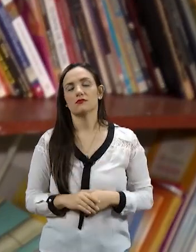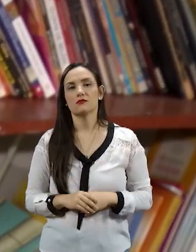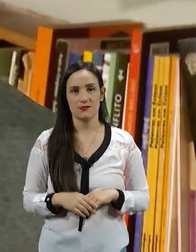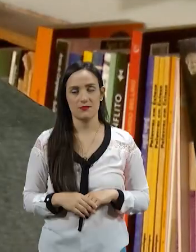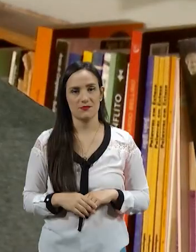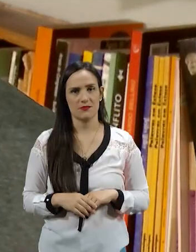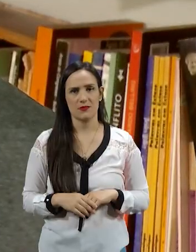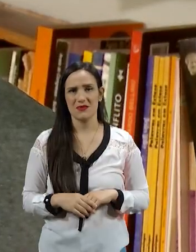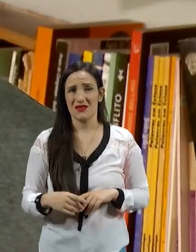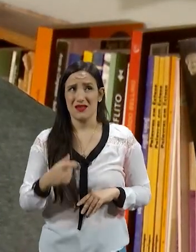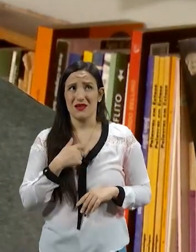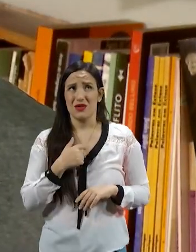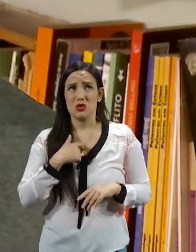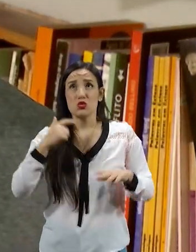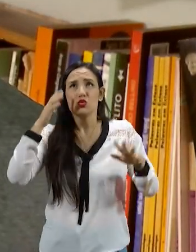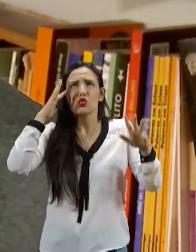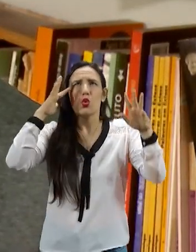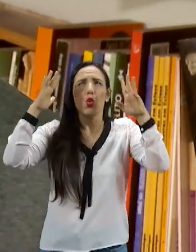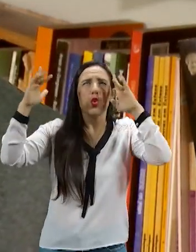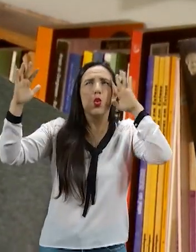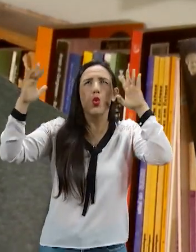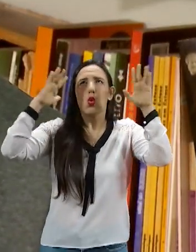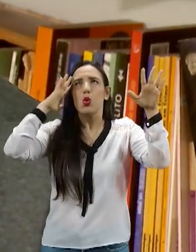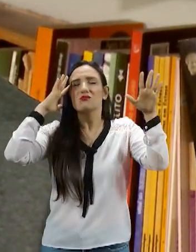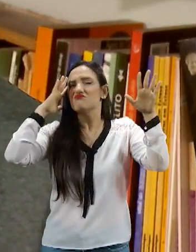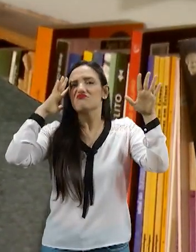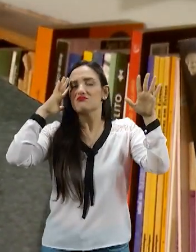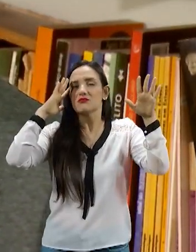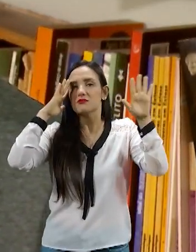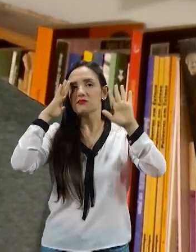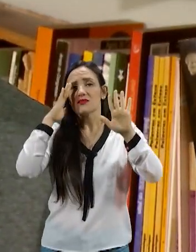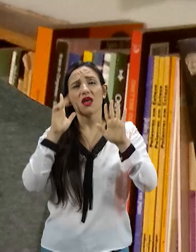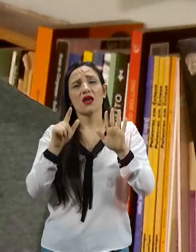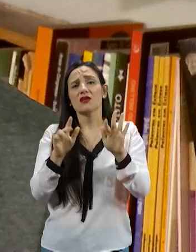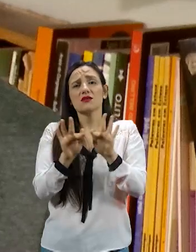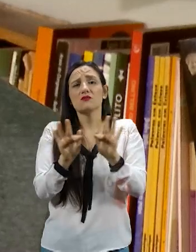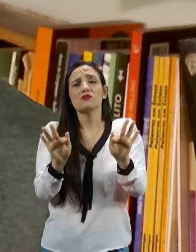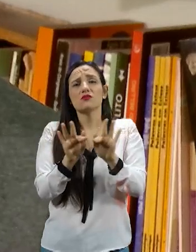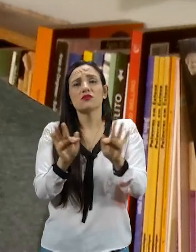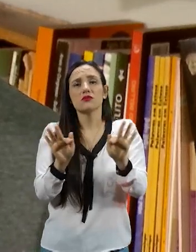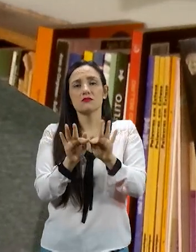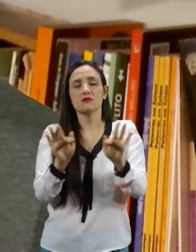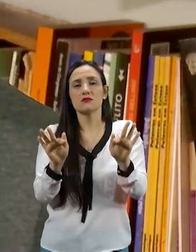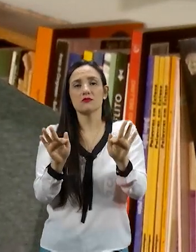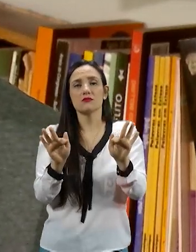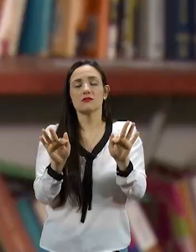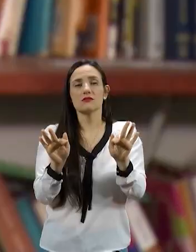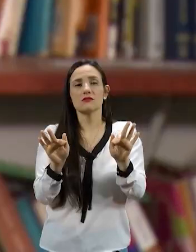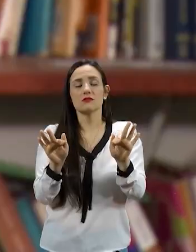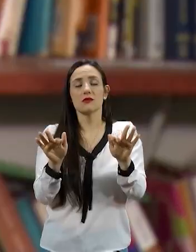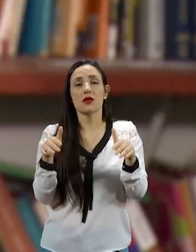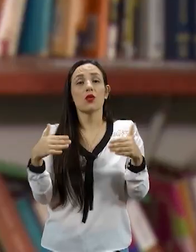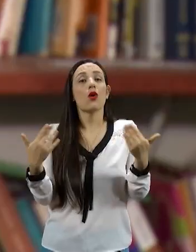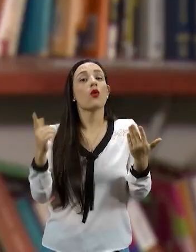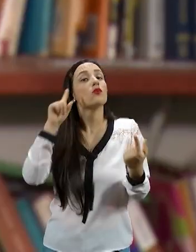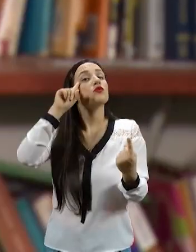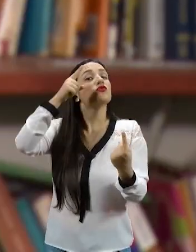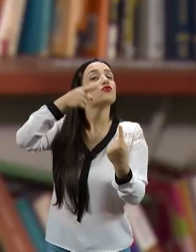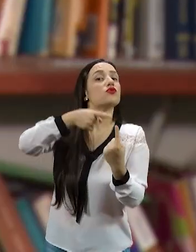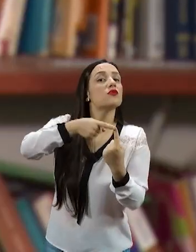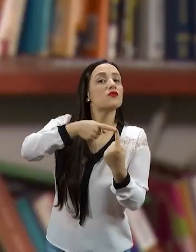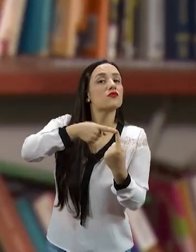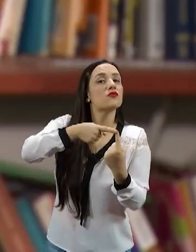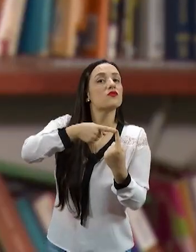público também. Nunca tive grandes sonhos com minha obra. Eu acho que ela é uma obra simples, ela tem um objetivo